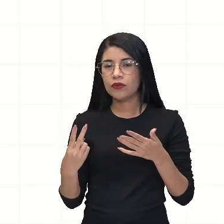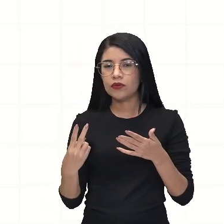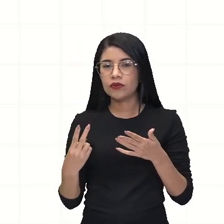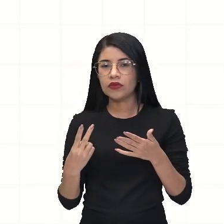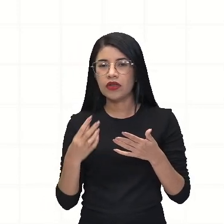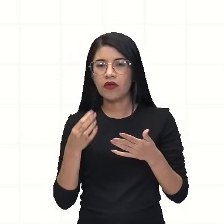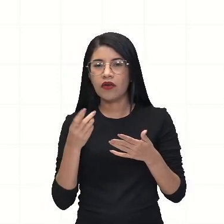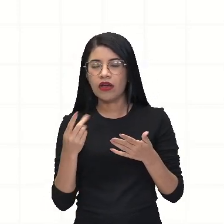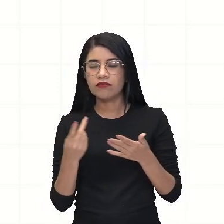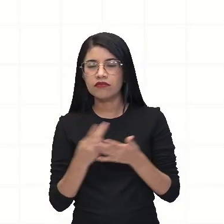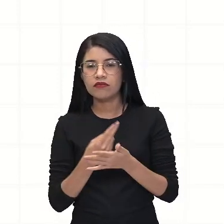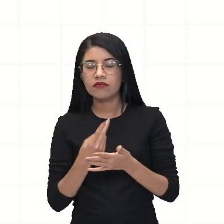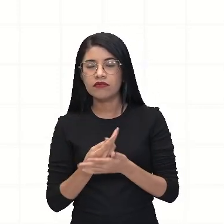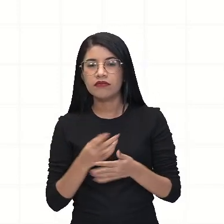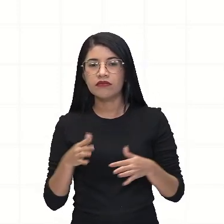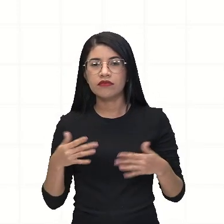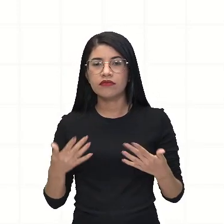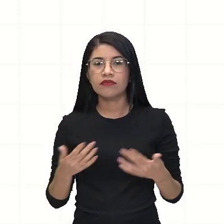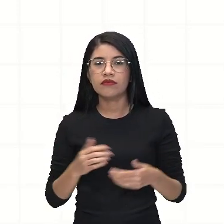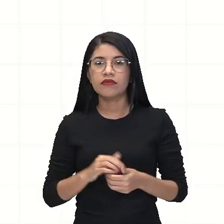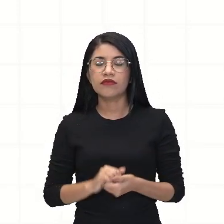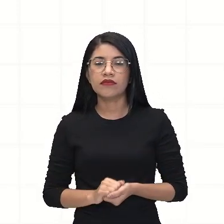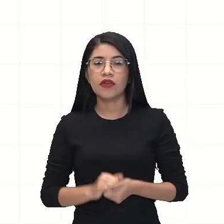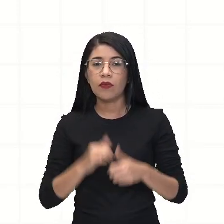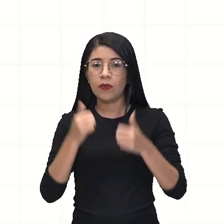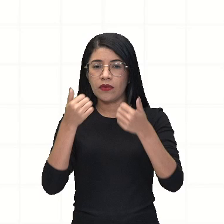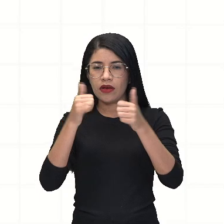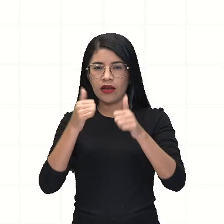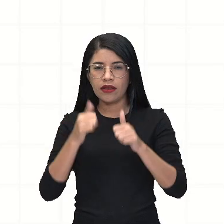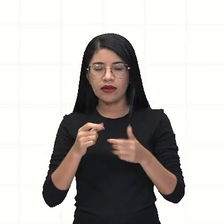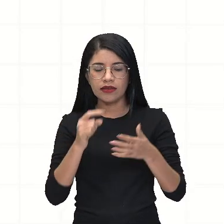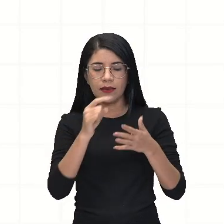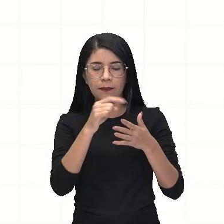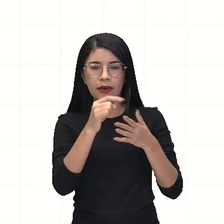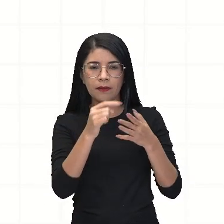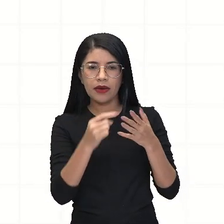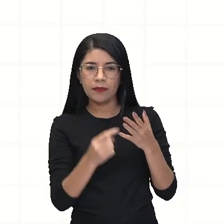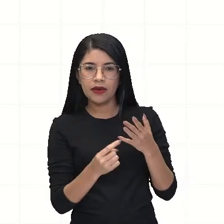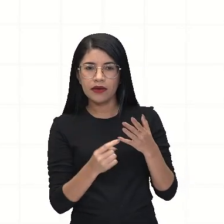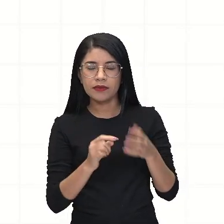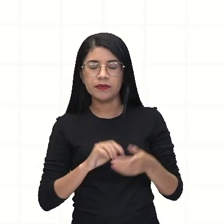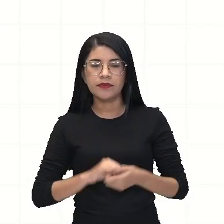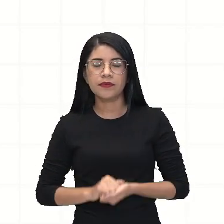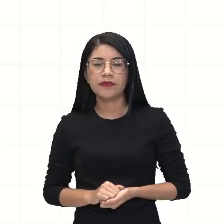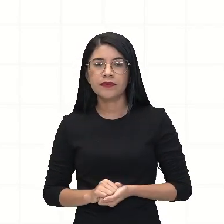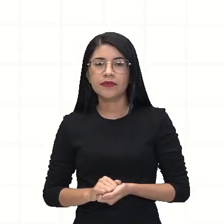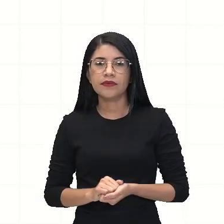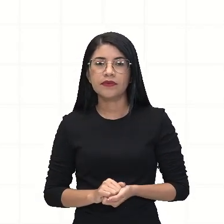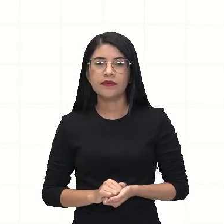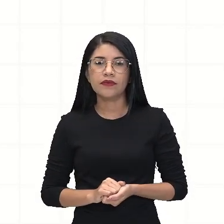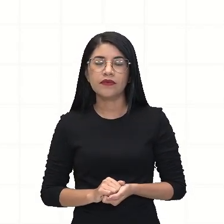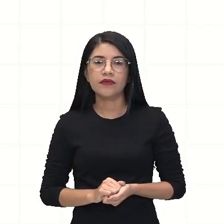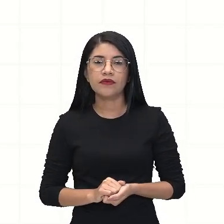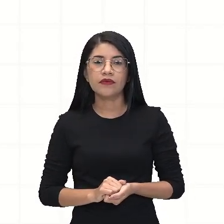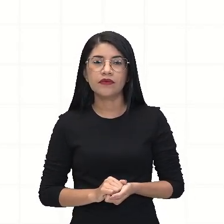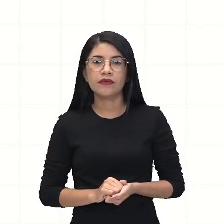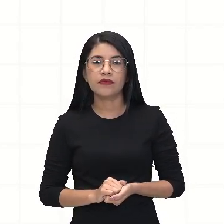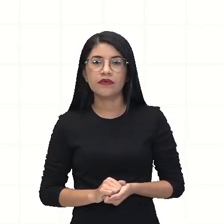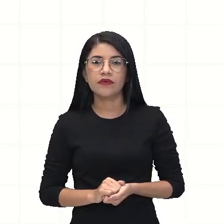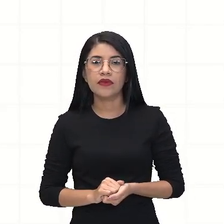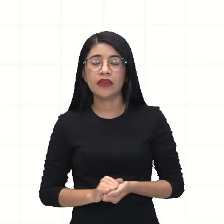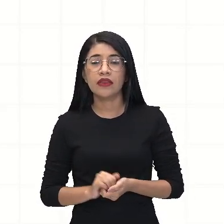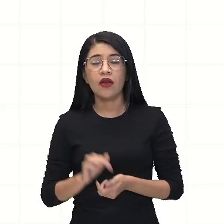e 2 são falsas? Então, vamos analisar. Ele quer saber qual é a alternativa que é falsa. Então, olha só, quanto à